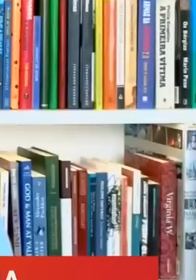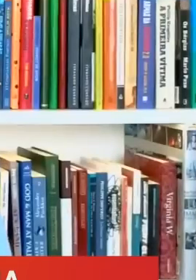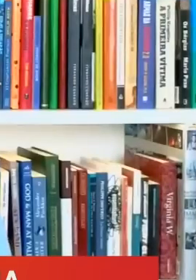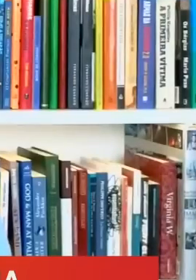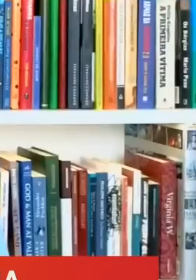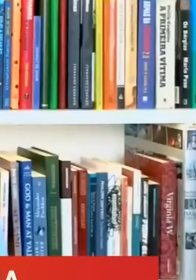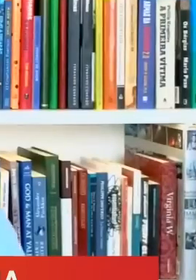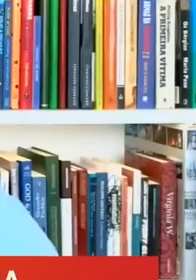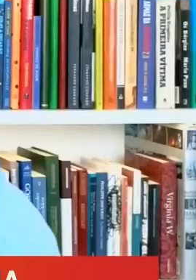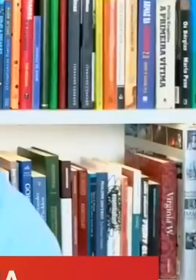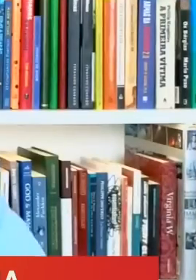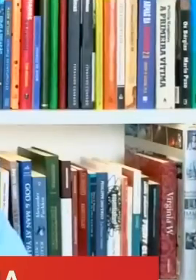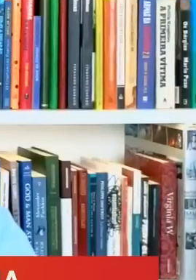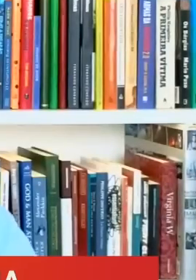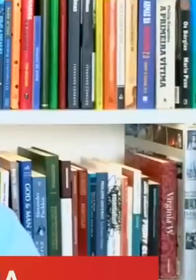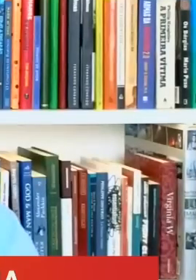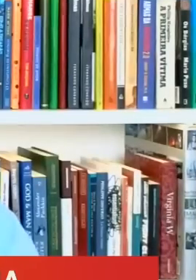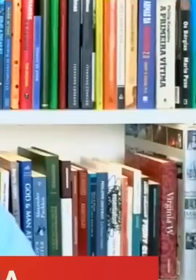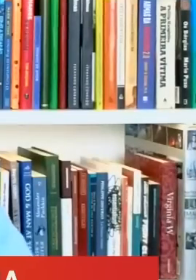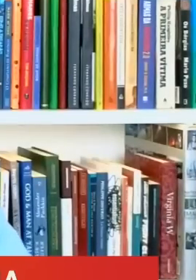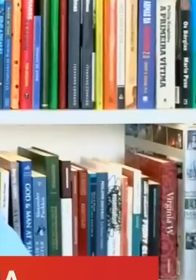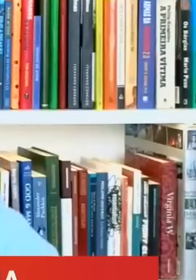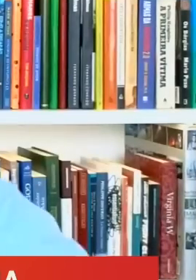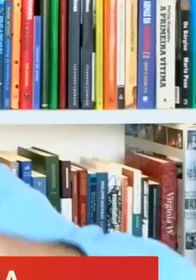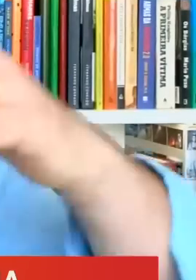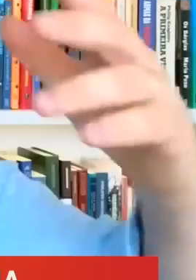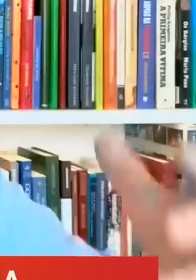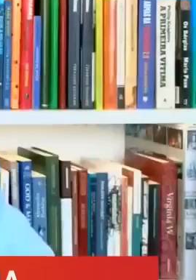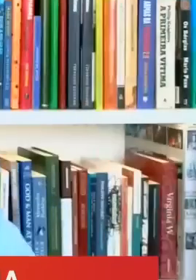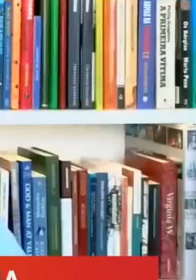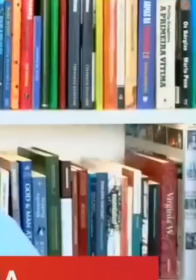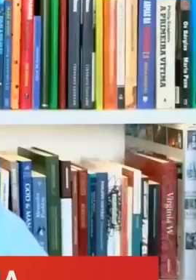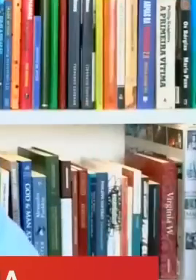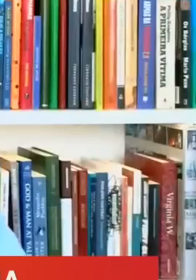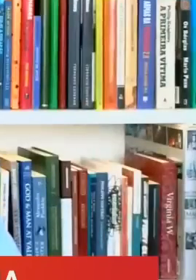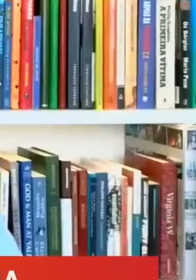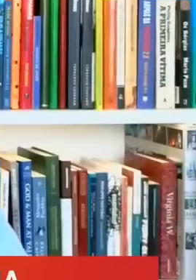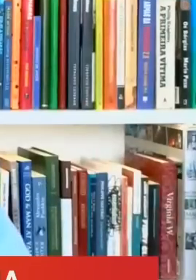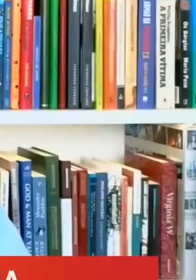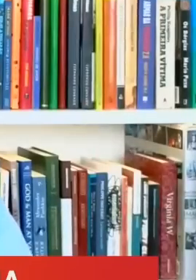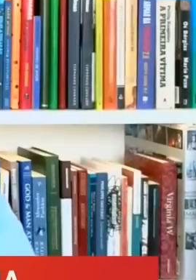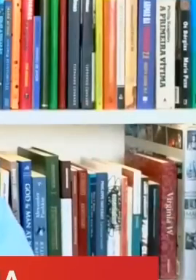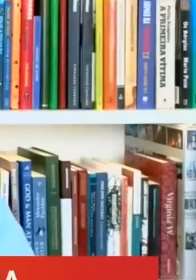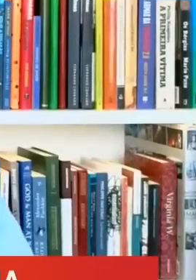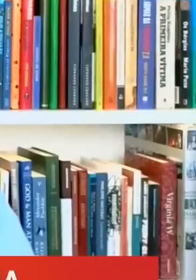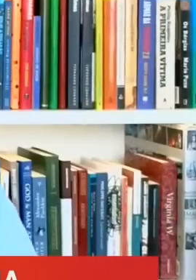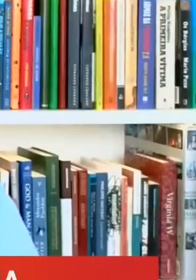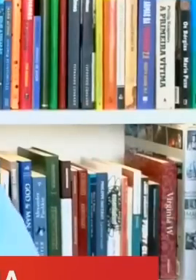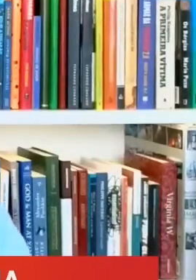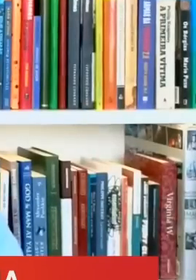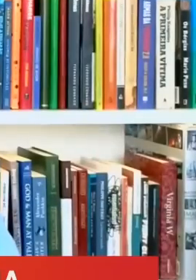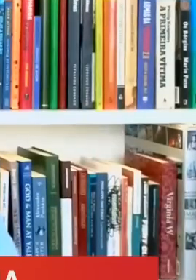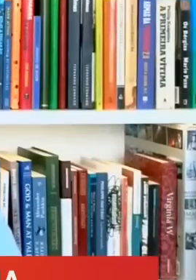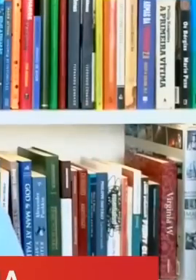nos limites que eu falei né mesma coisa agora vocês estão vendo ele falando que não vão ser tolerados abusos tal tal essas Presas